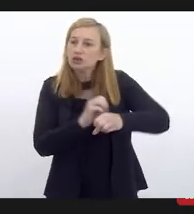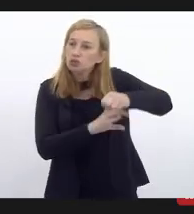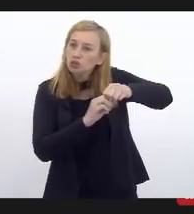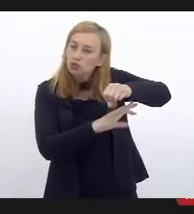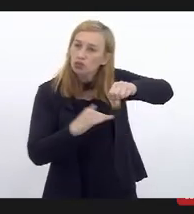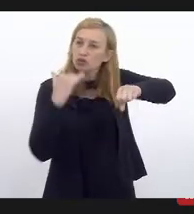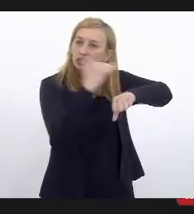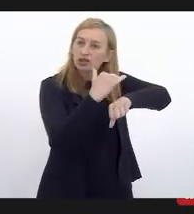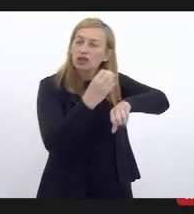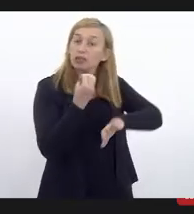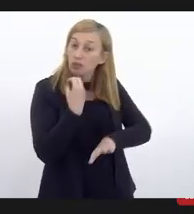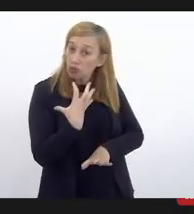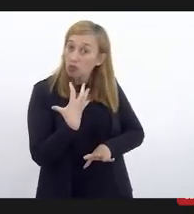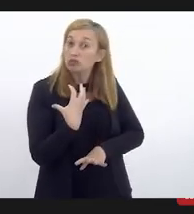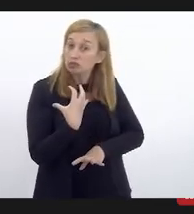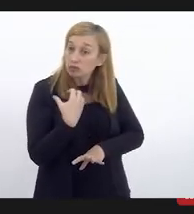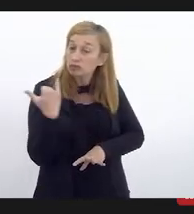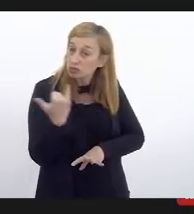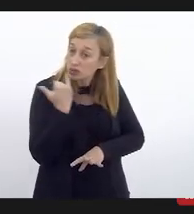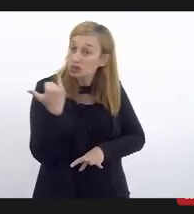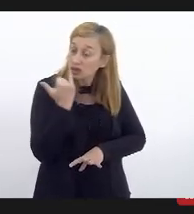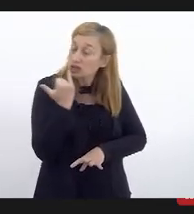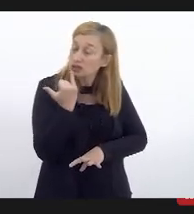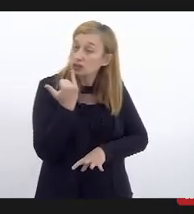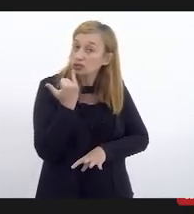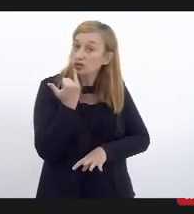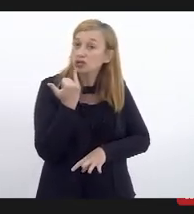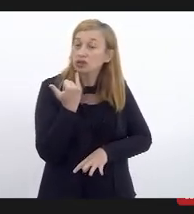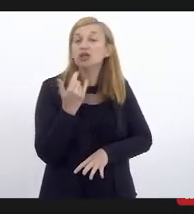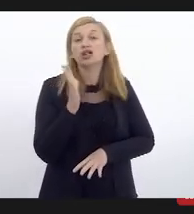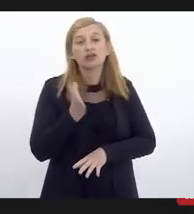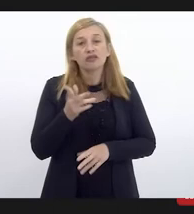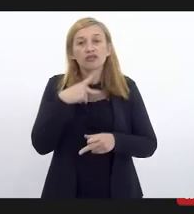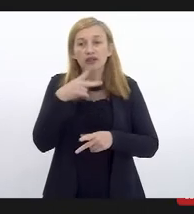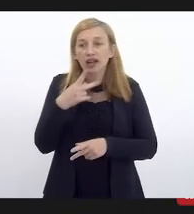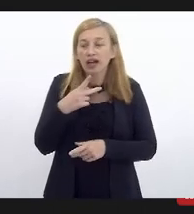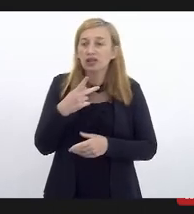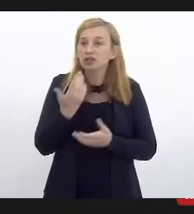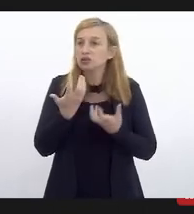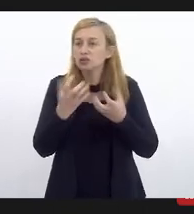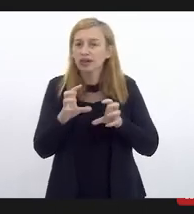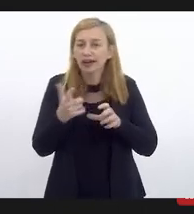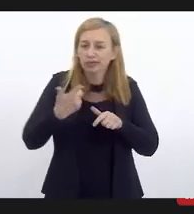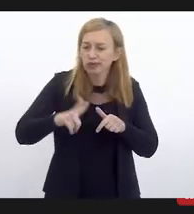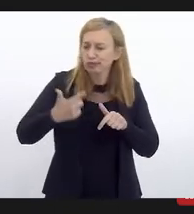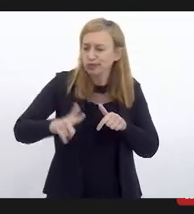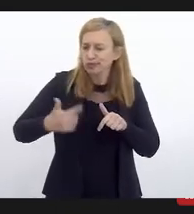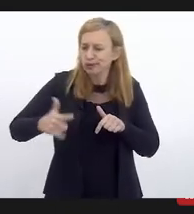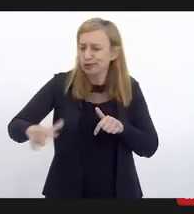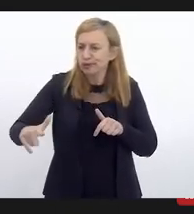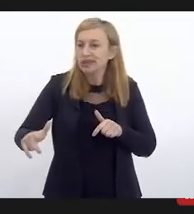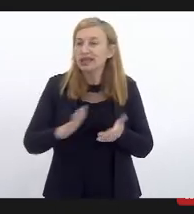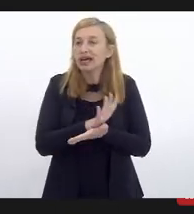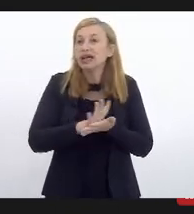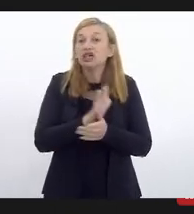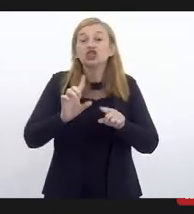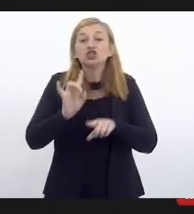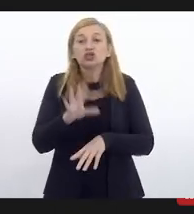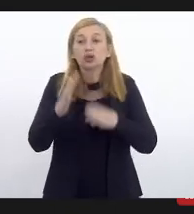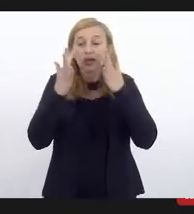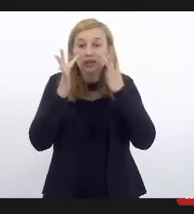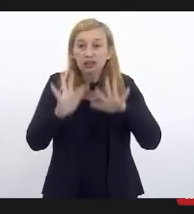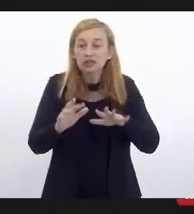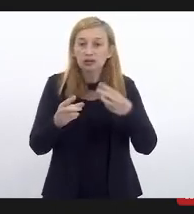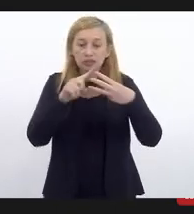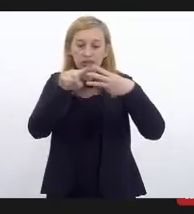seu mérito. É, e aqui já muito foi falado, a gente não quer repetir nada. Apenas chamar a atenção